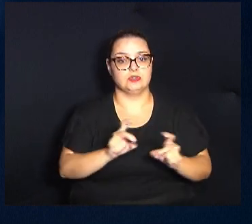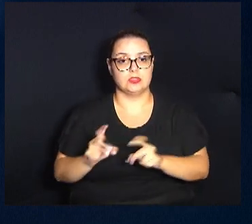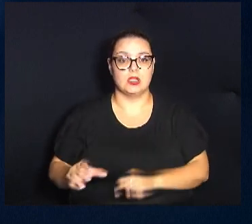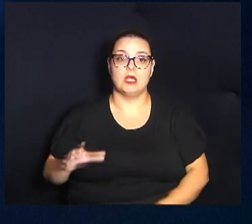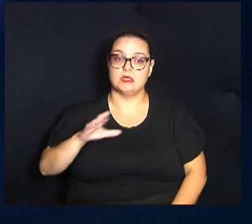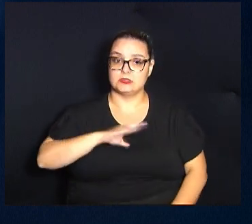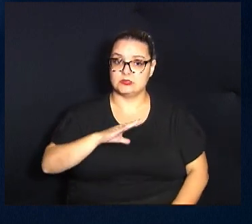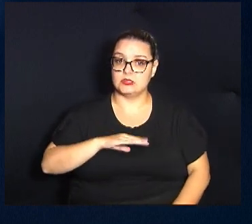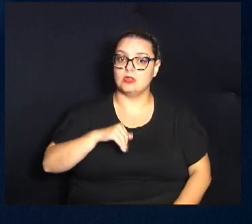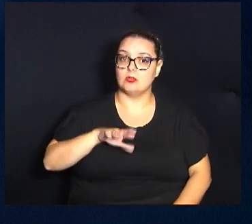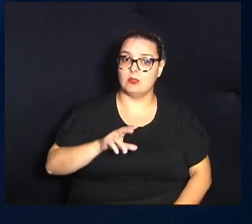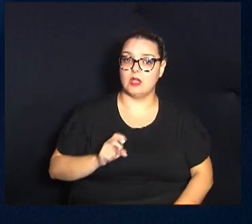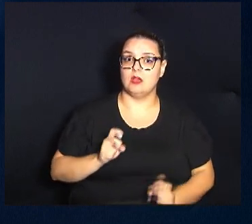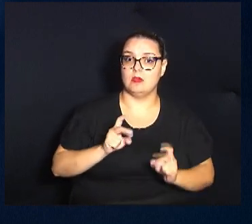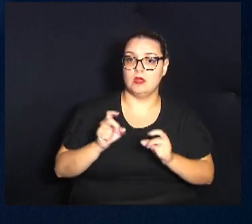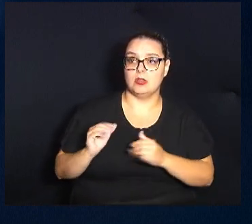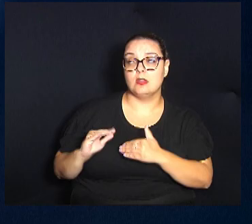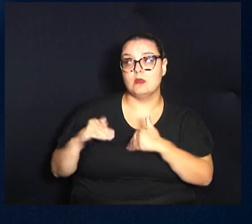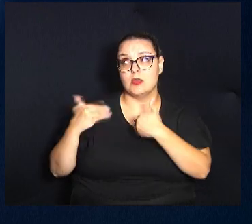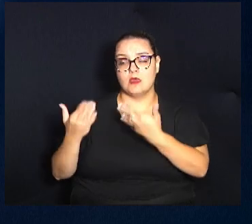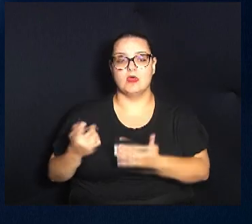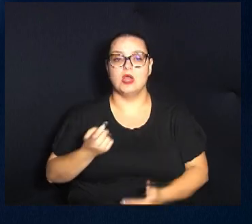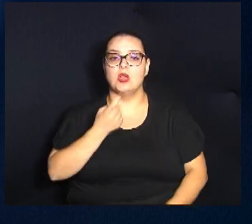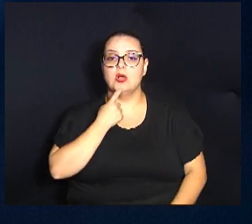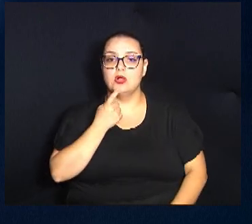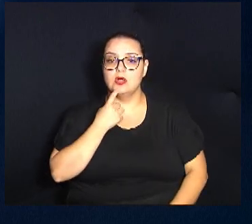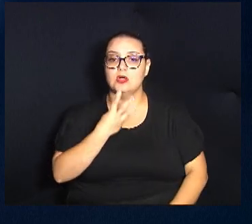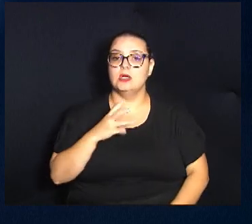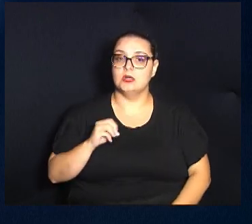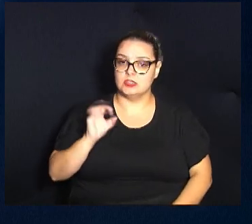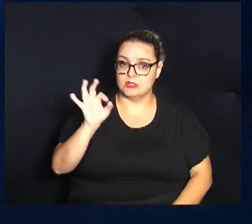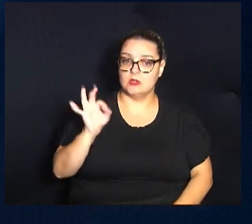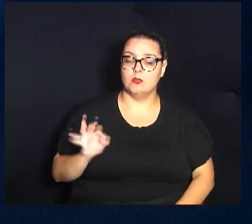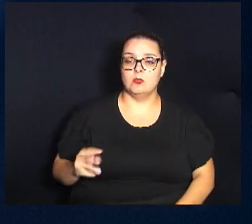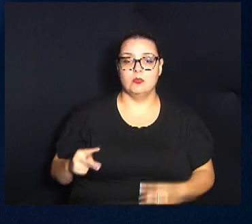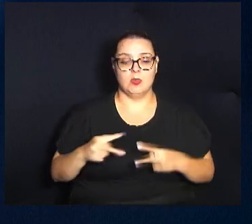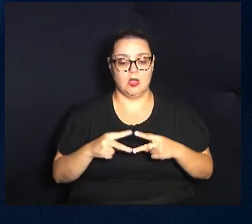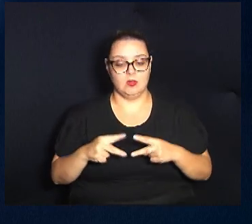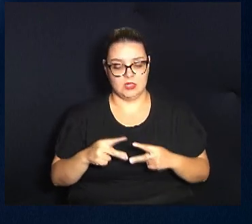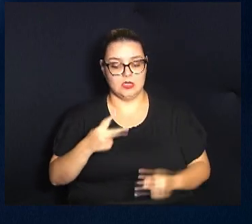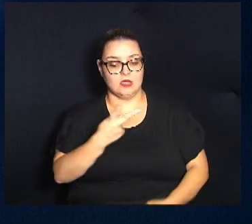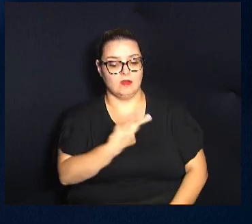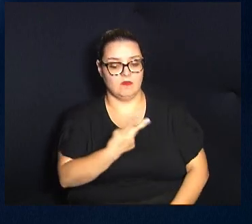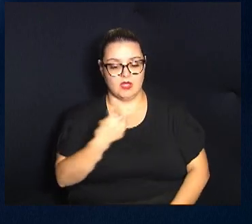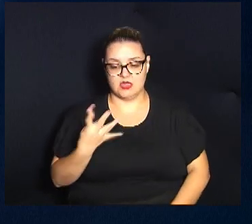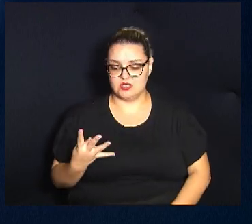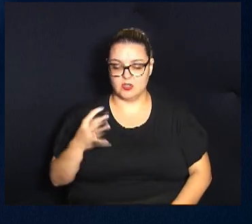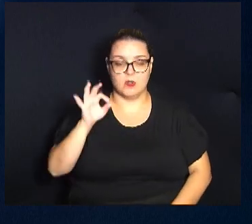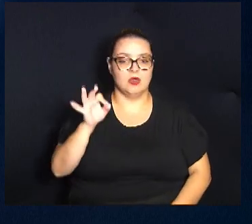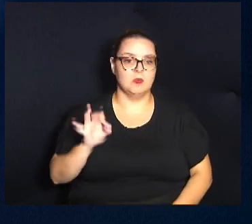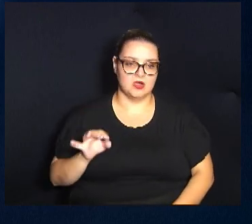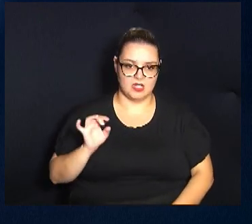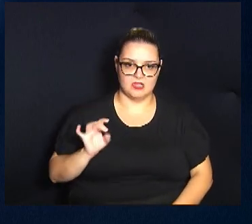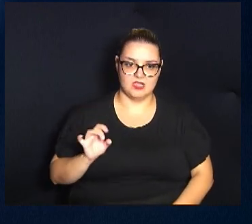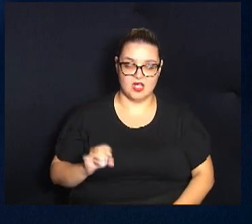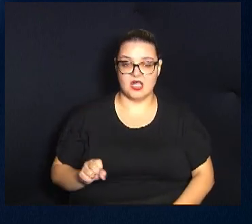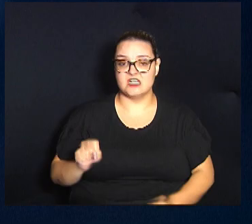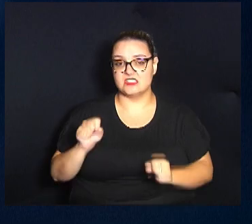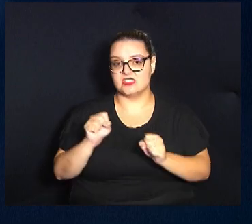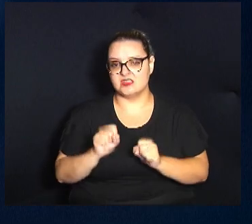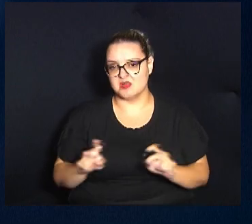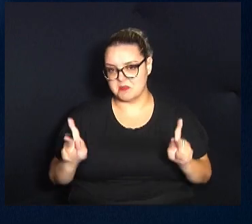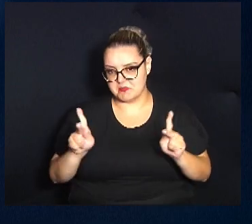mais exportaram foi Campinas com 30%, Paulínia com 24% e Sumaré